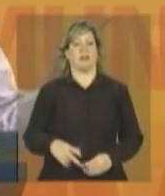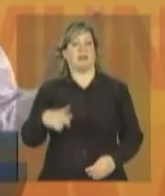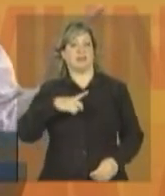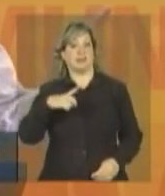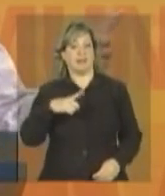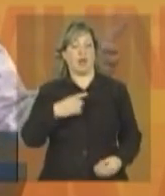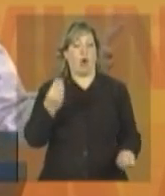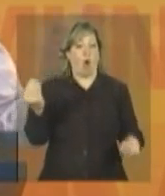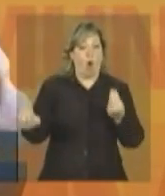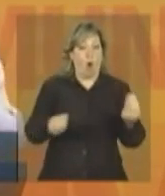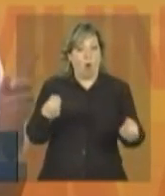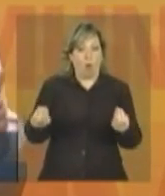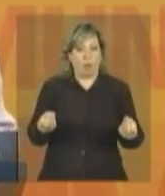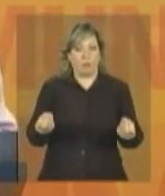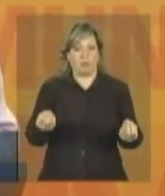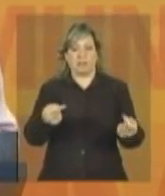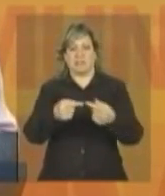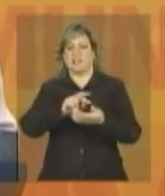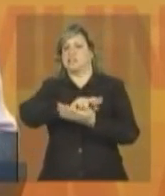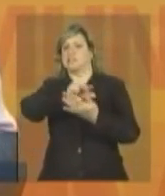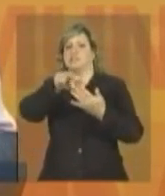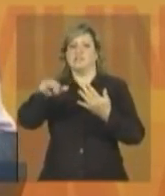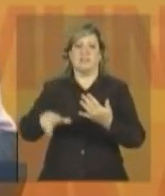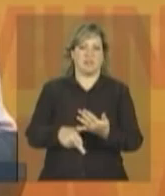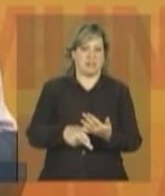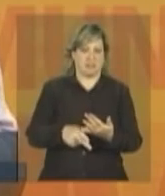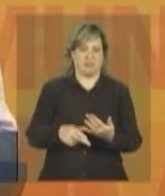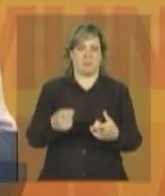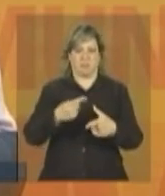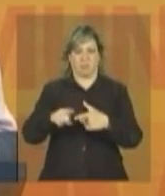capaz de lidar com os diferentes aspectos